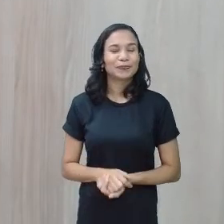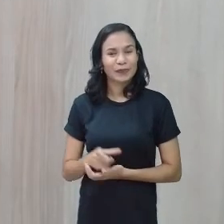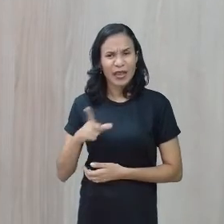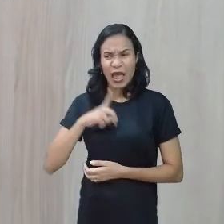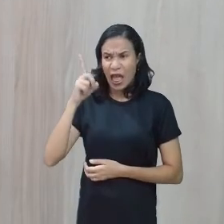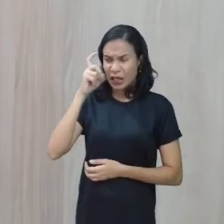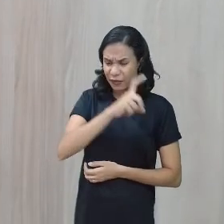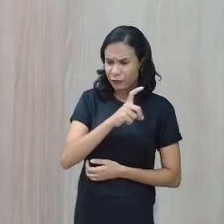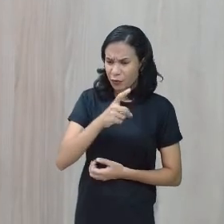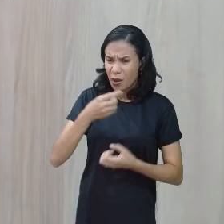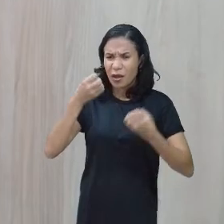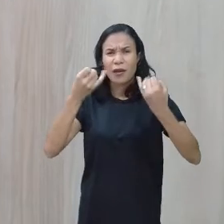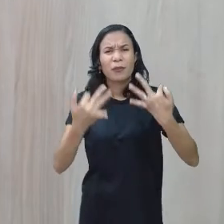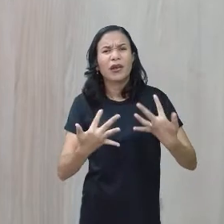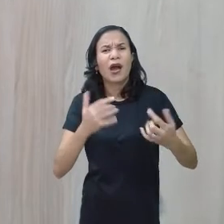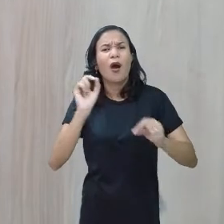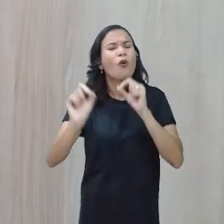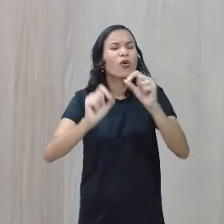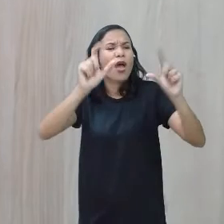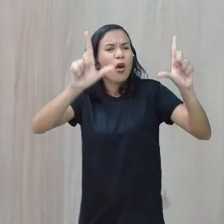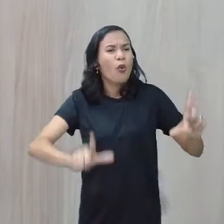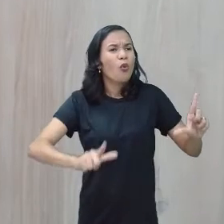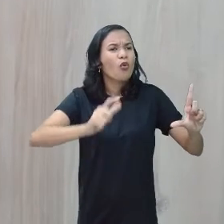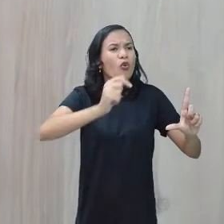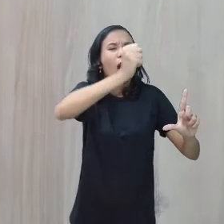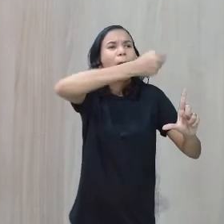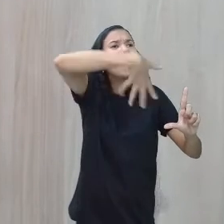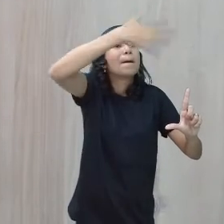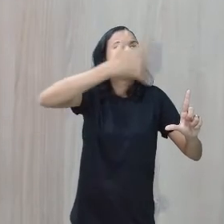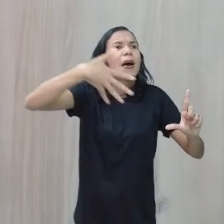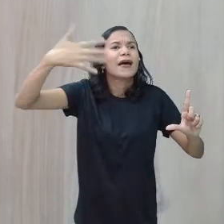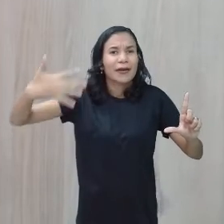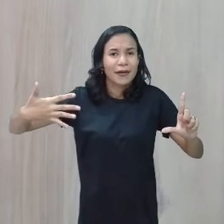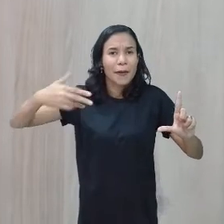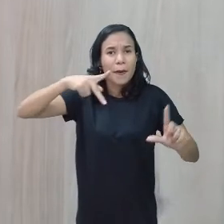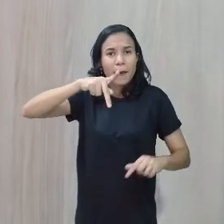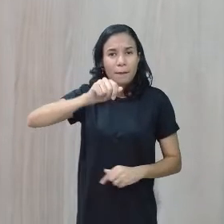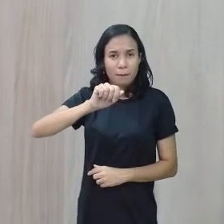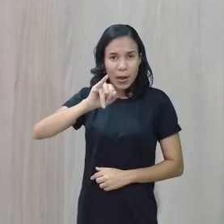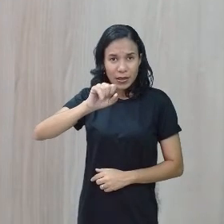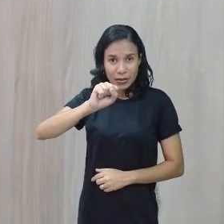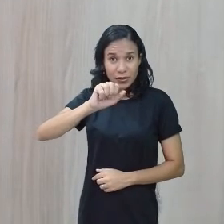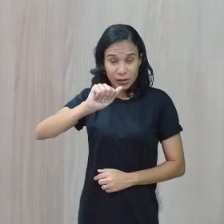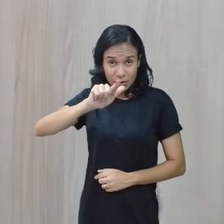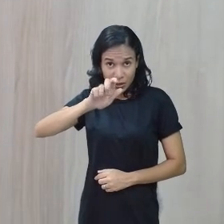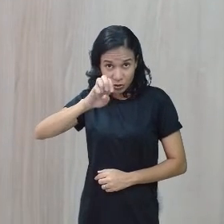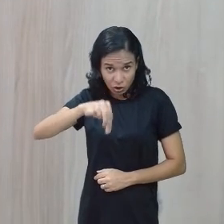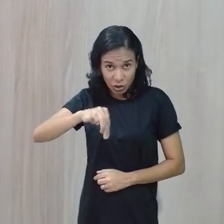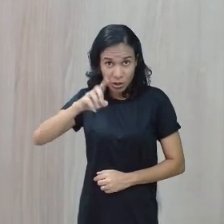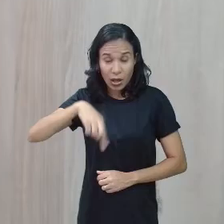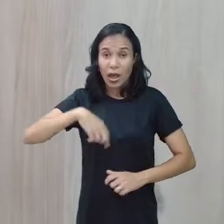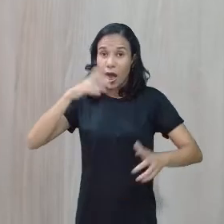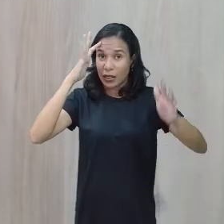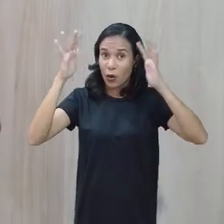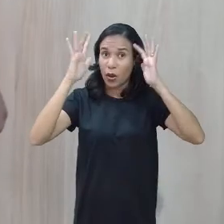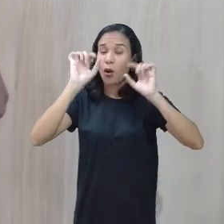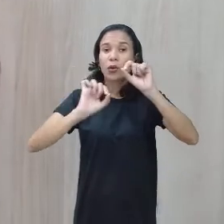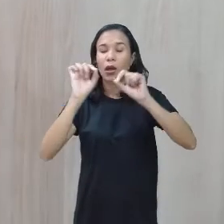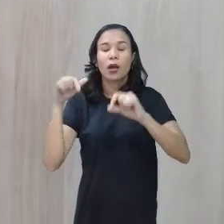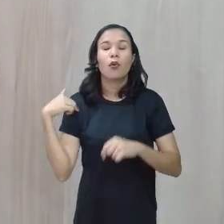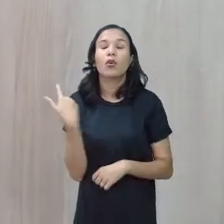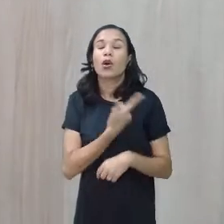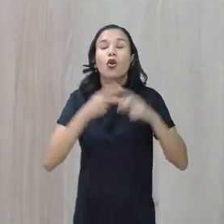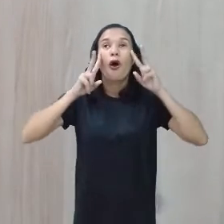grande para explicar o que era paisagem para um aluno com deficiência, tá? Porque paisagem, a teoria diz que é tudo aquilo que nossa